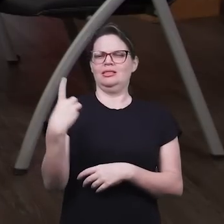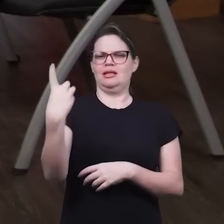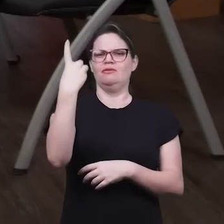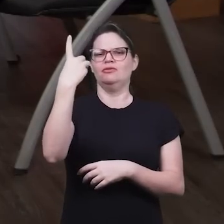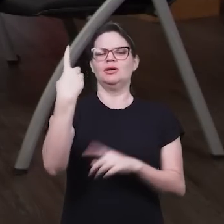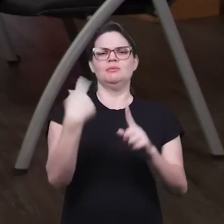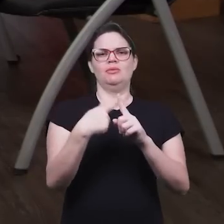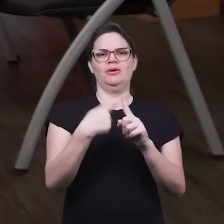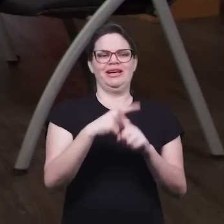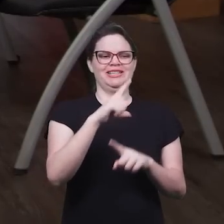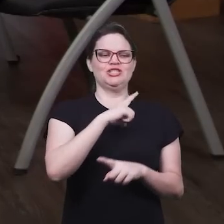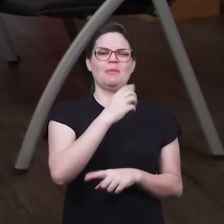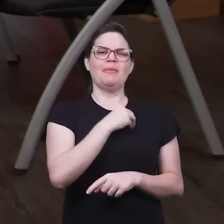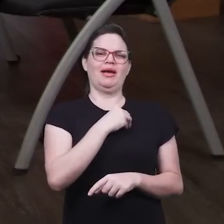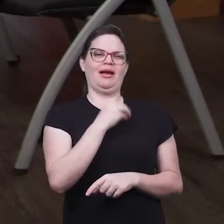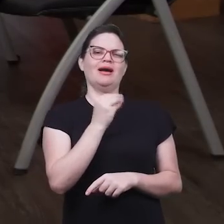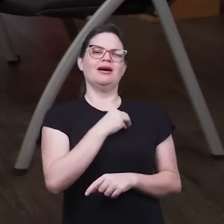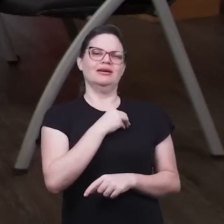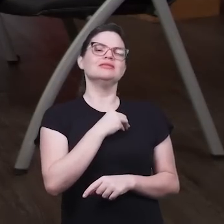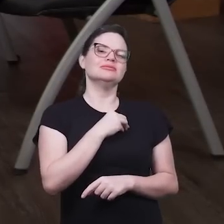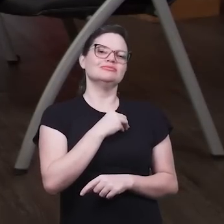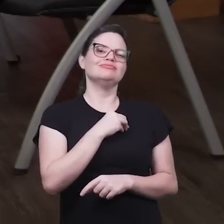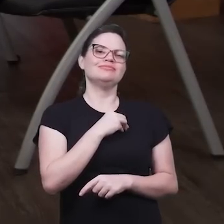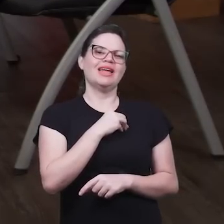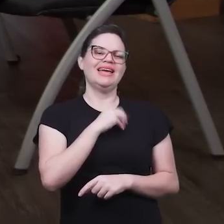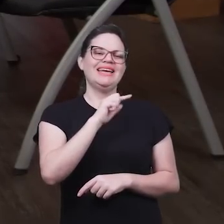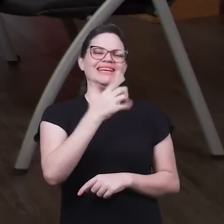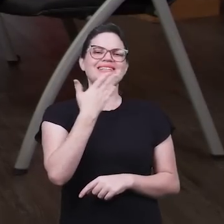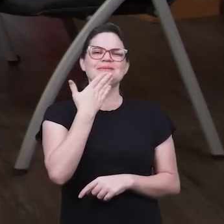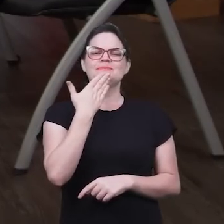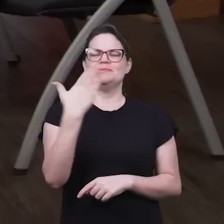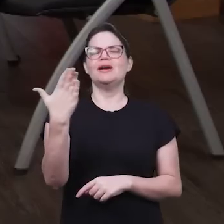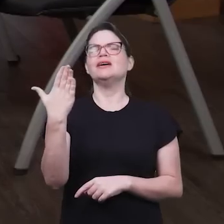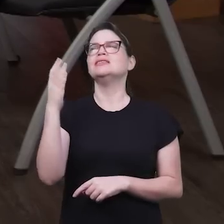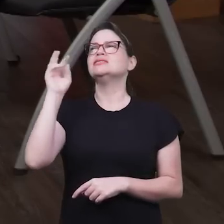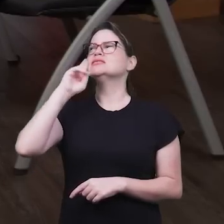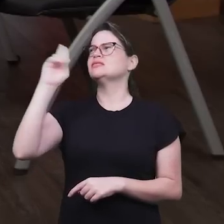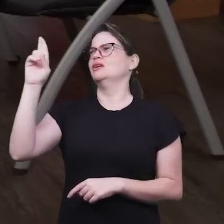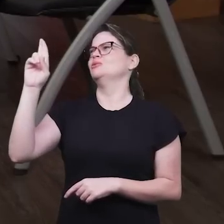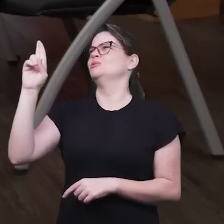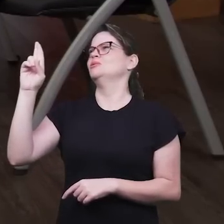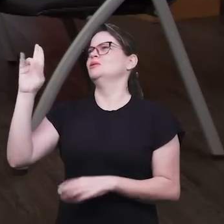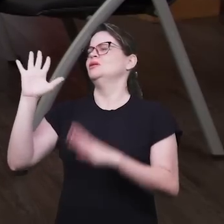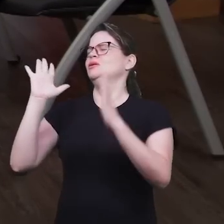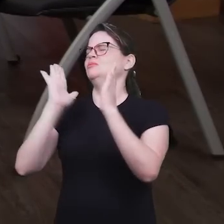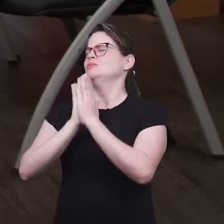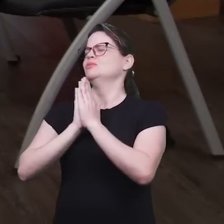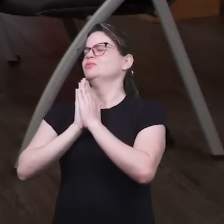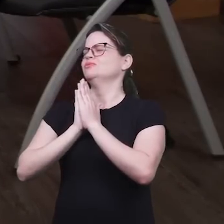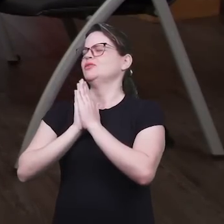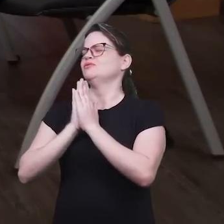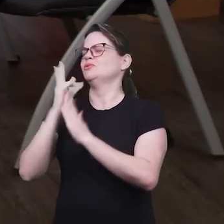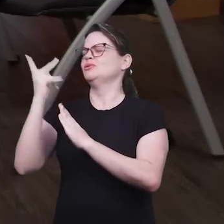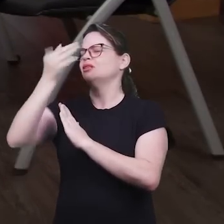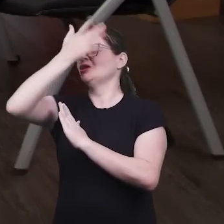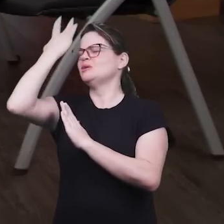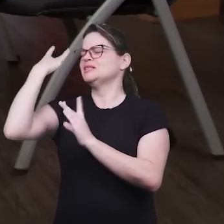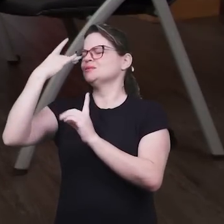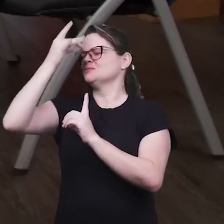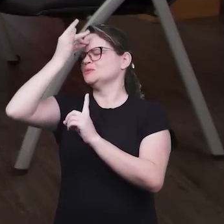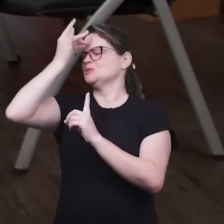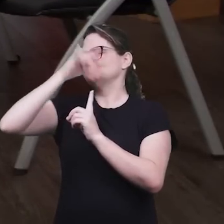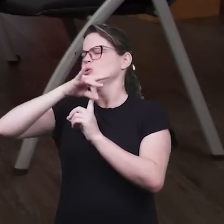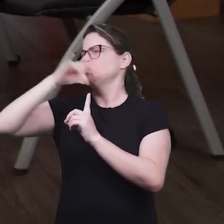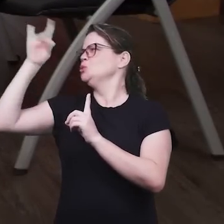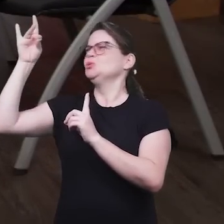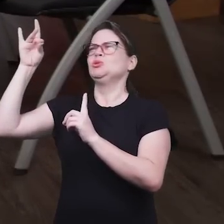tinha cometido um erro e um dos pedidos dele no Salmo 51 foi: Senhor, não retires de mim o teu